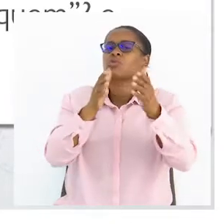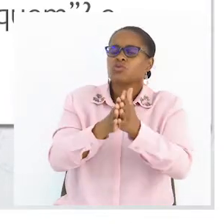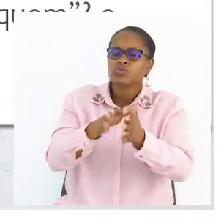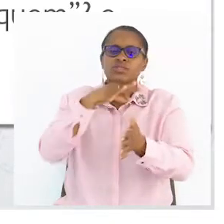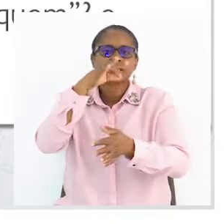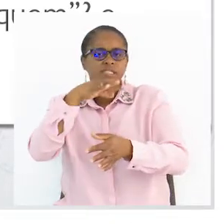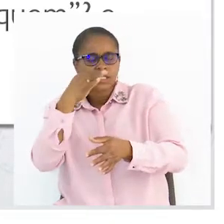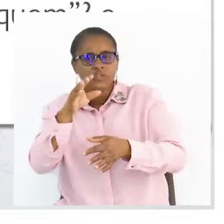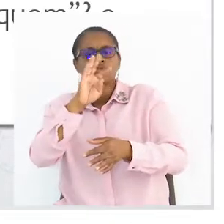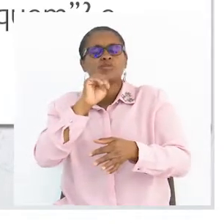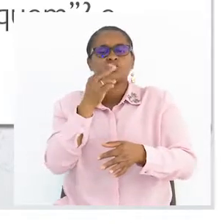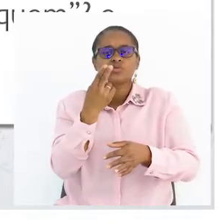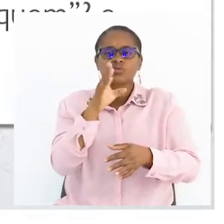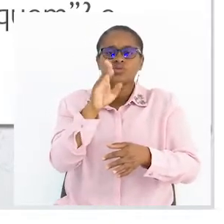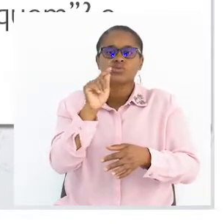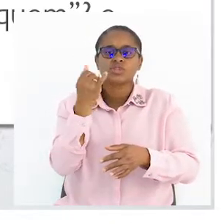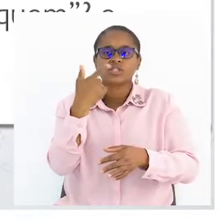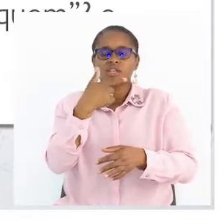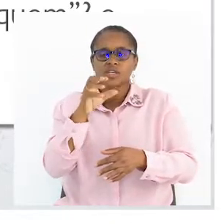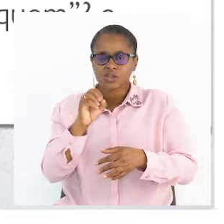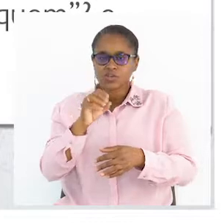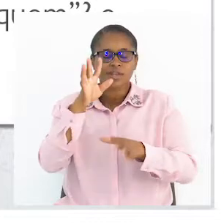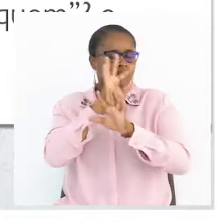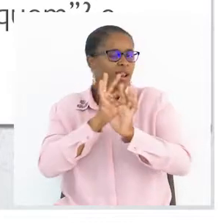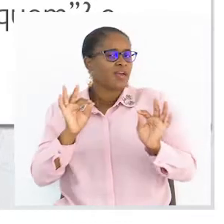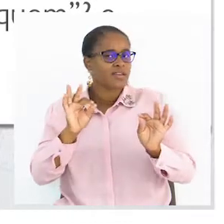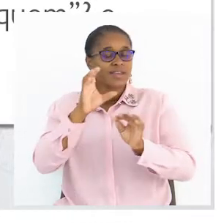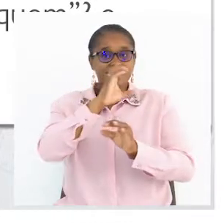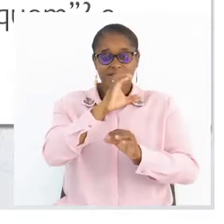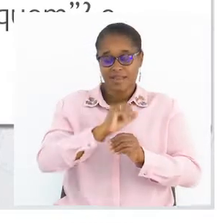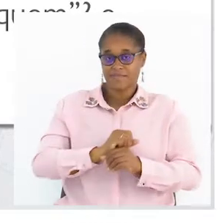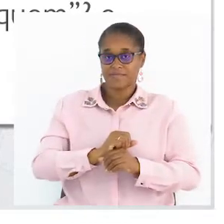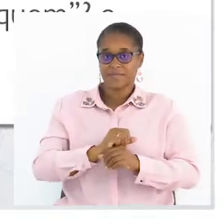diz sobre o sujeito. Excelente. A linha C é